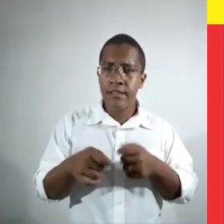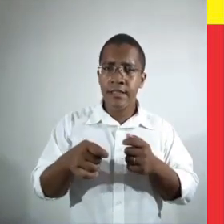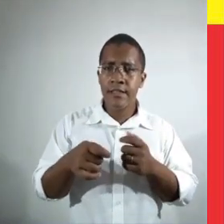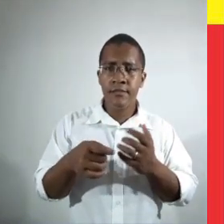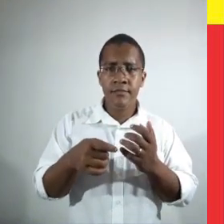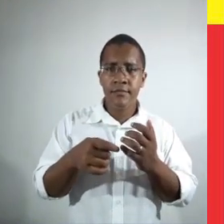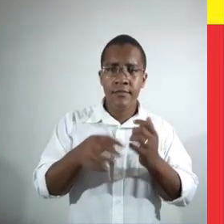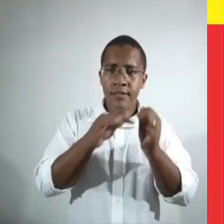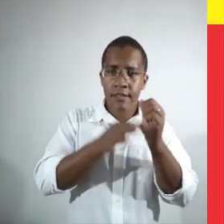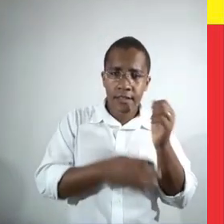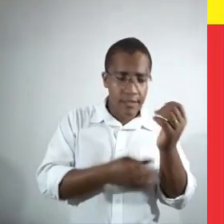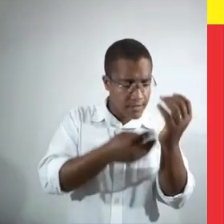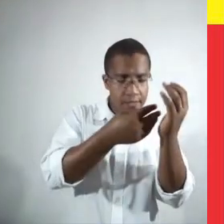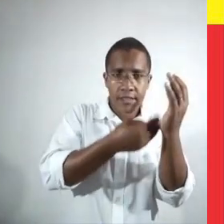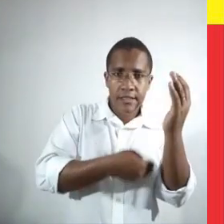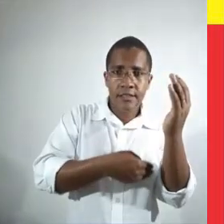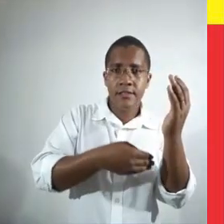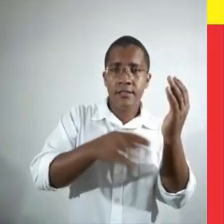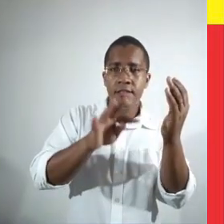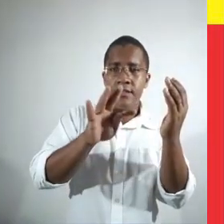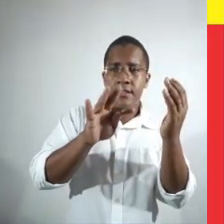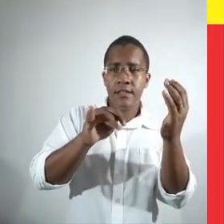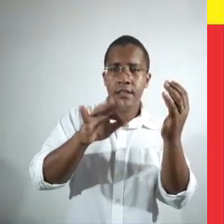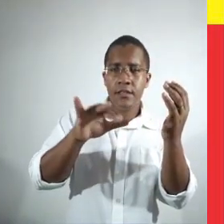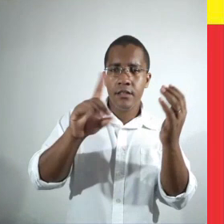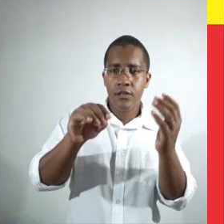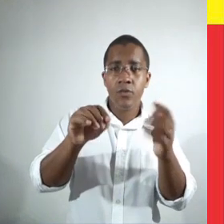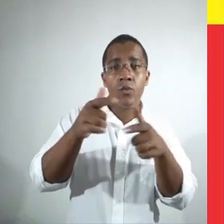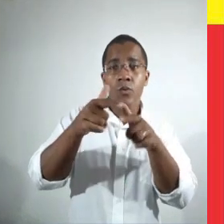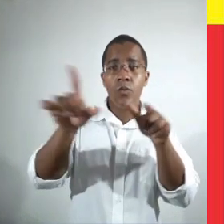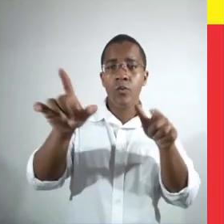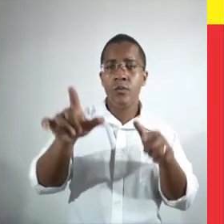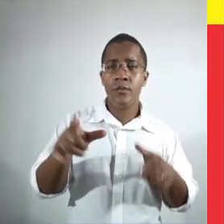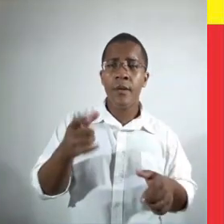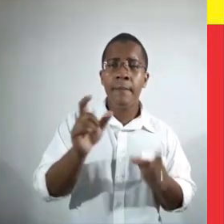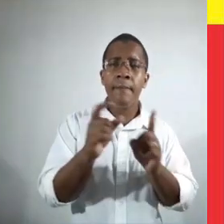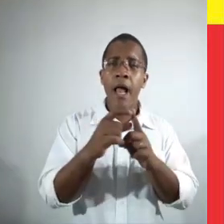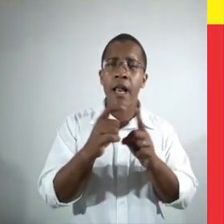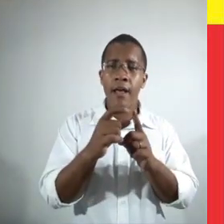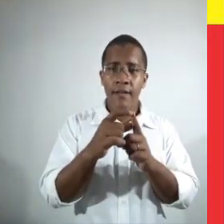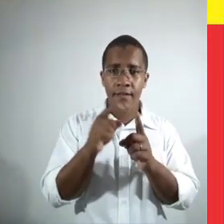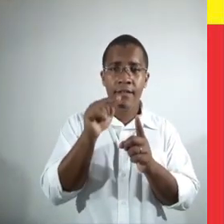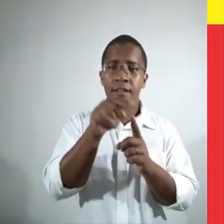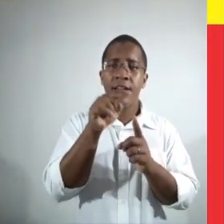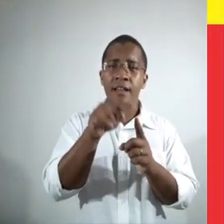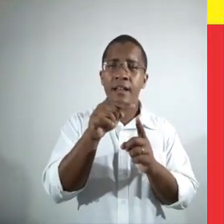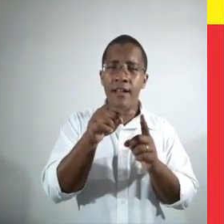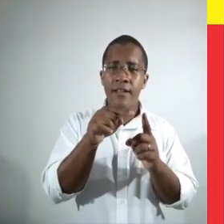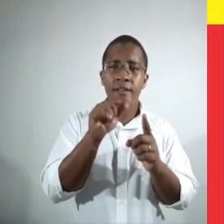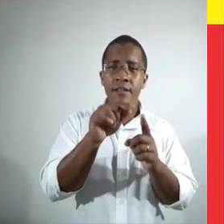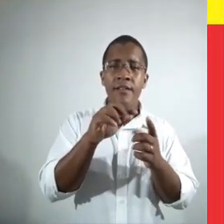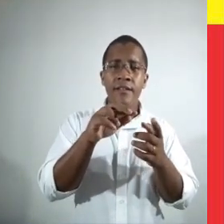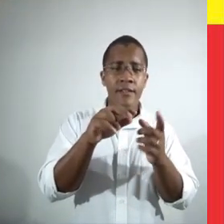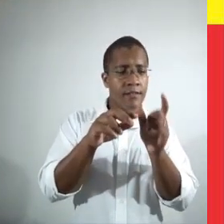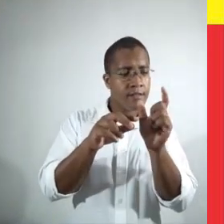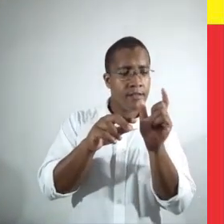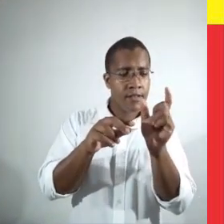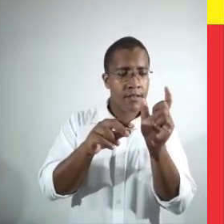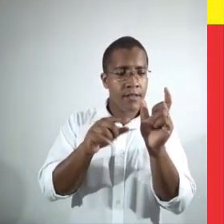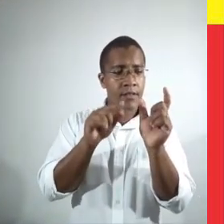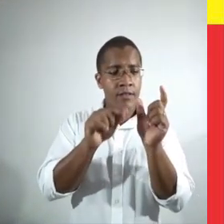tecidos. Então, a palavra hormônio ela é derivada do grego hormon, que significa